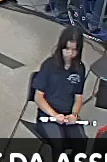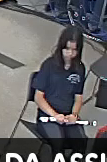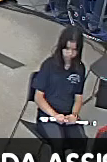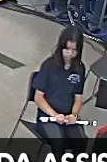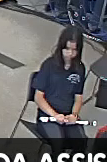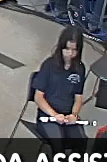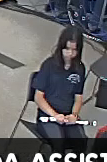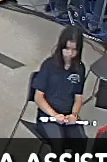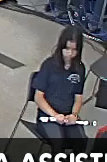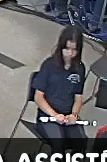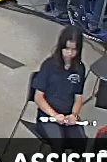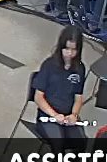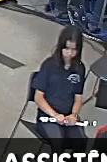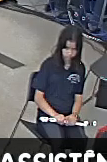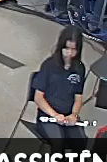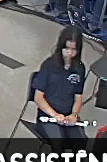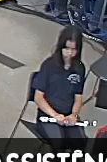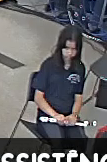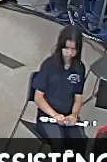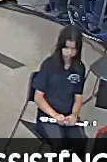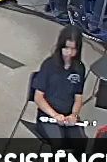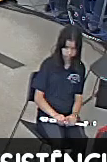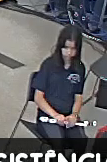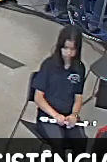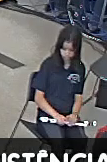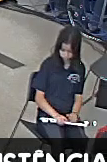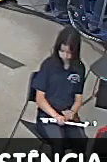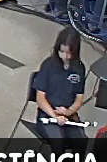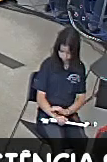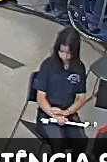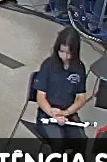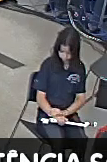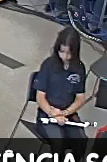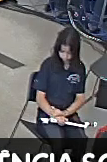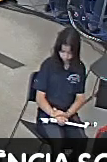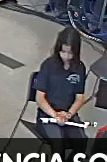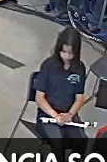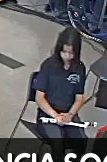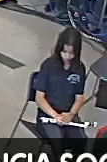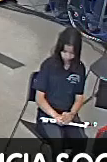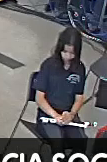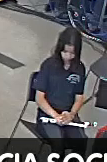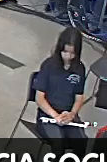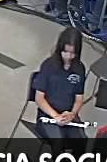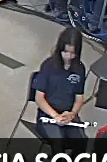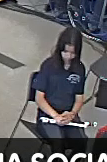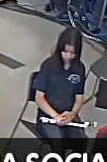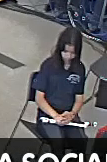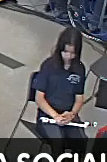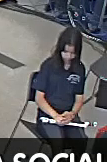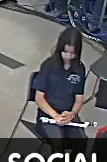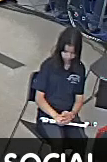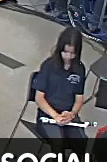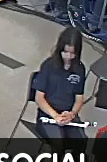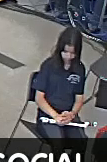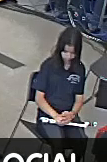né, o carisma destas irmãs dominicanas da Anunciata, né? As